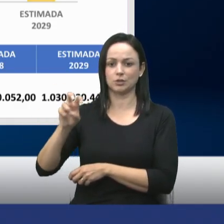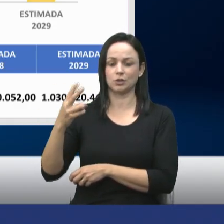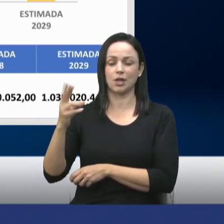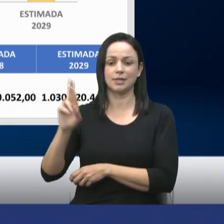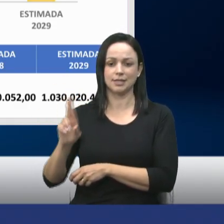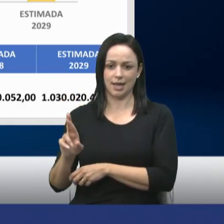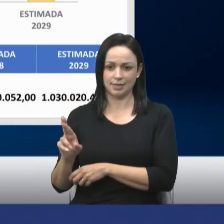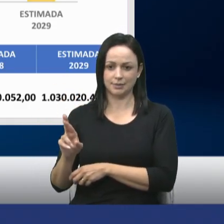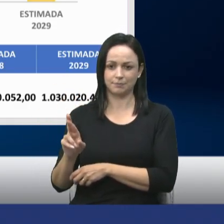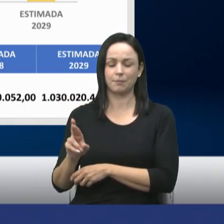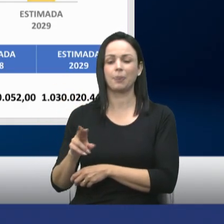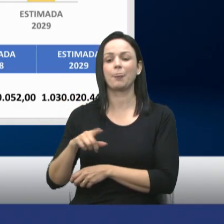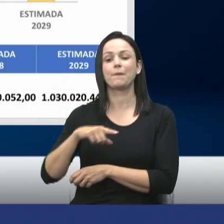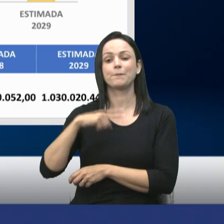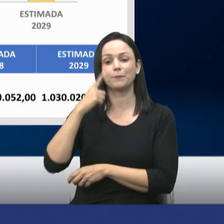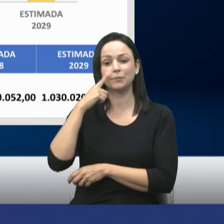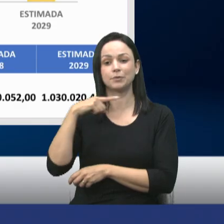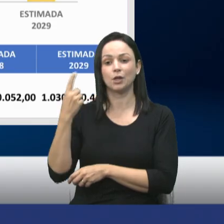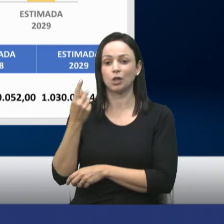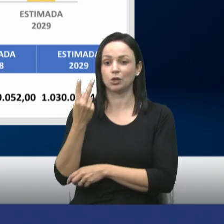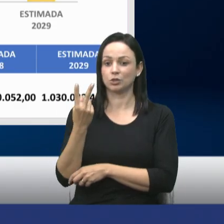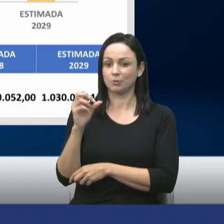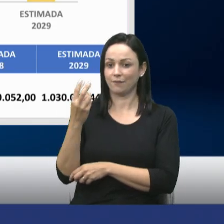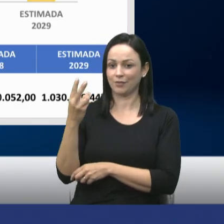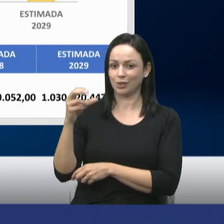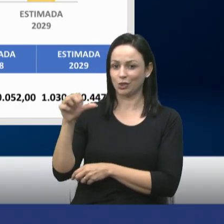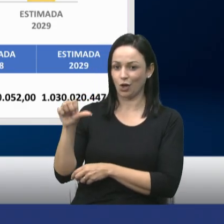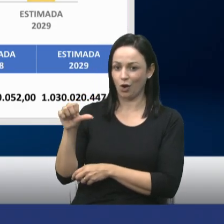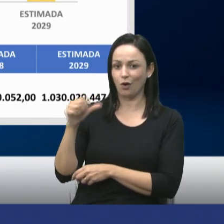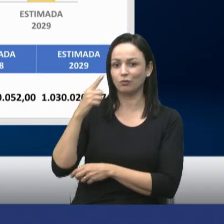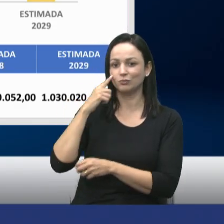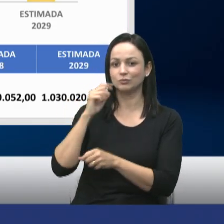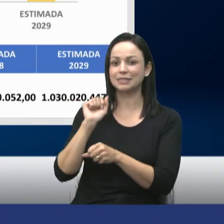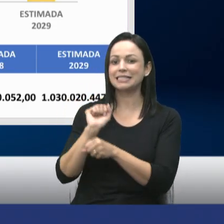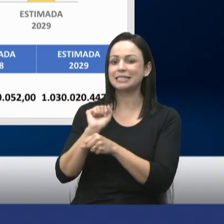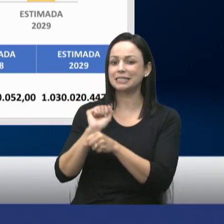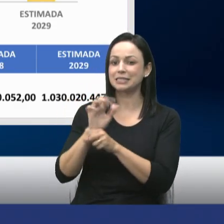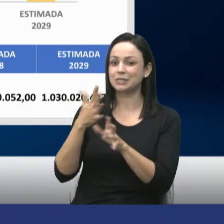936.140.052 reais. E em 2029, nós estamos esperando